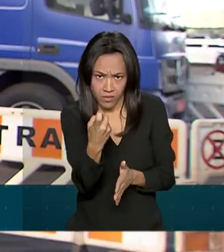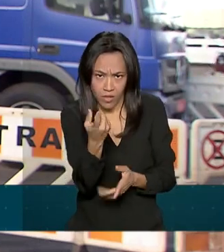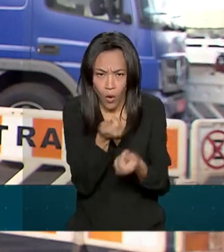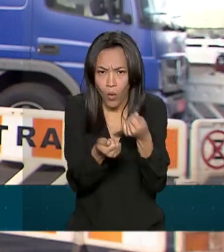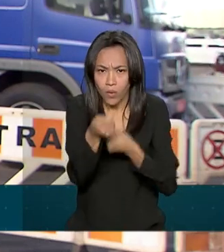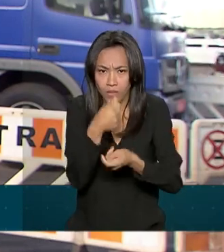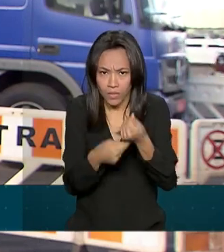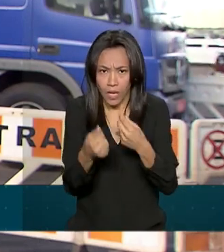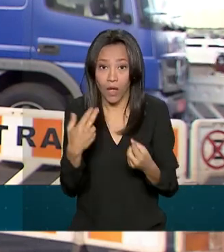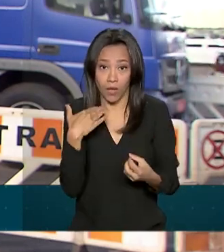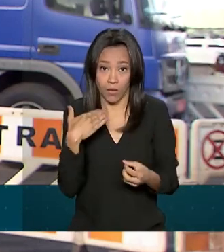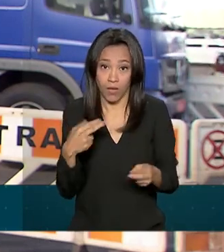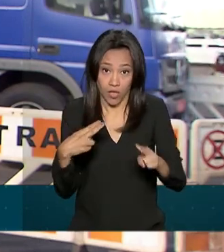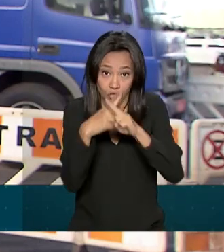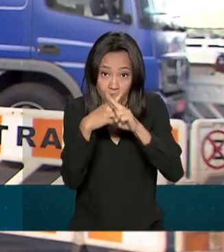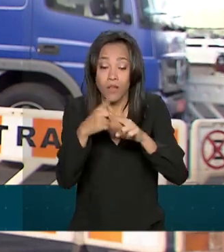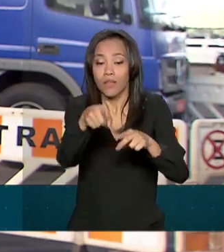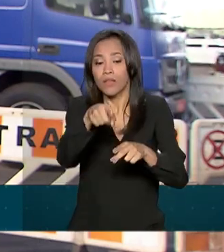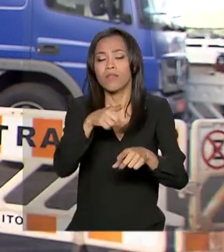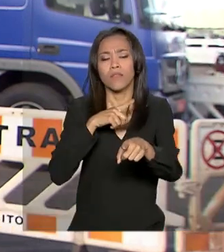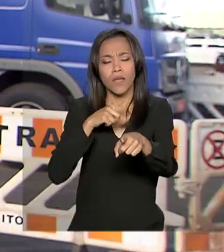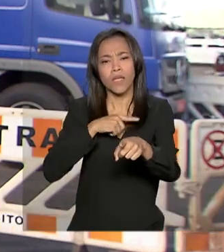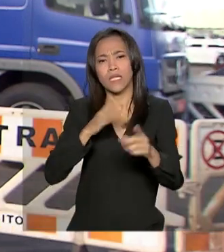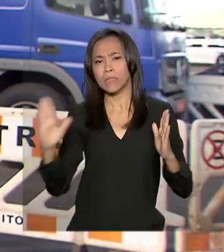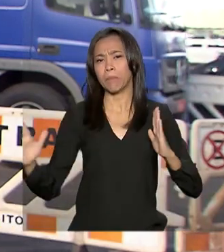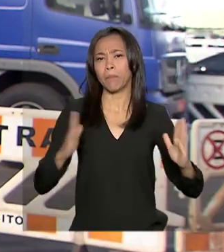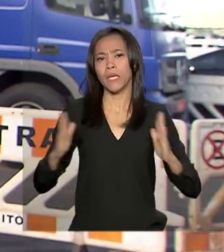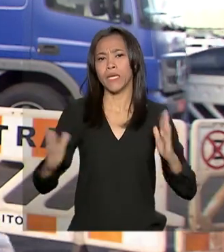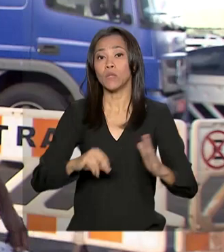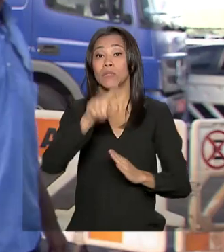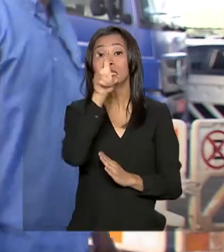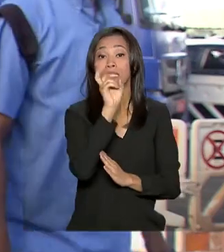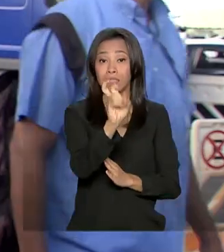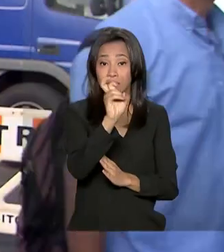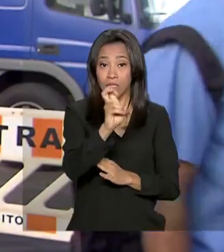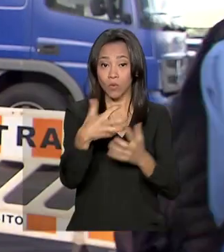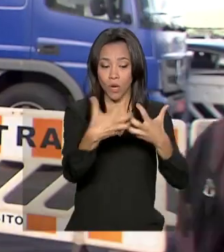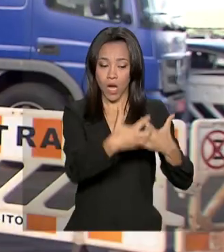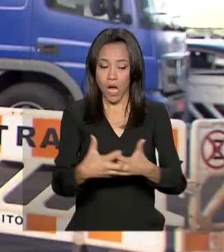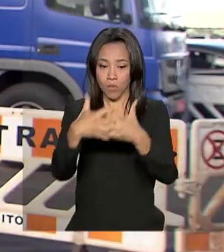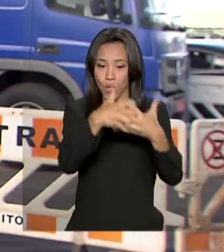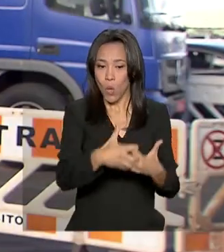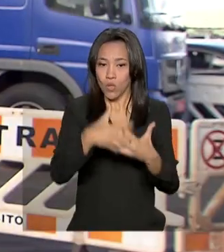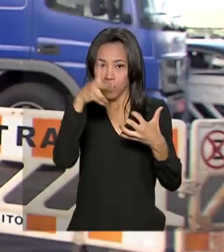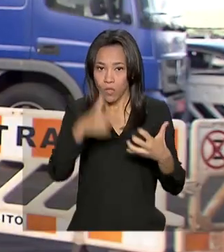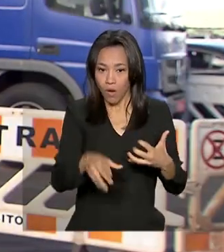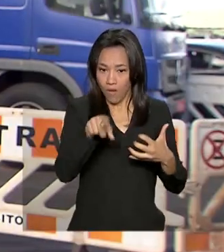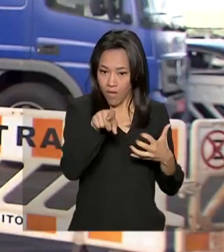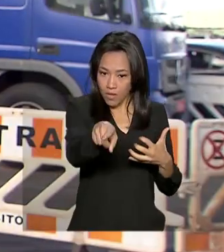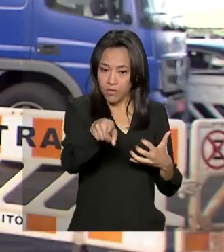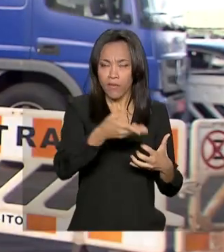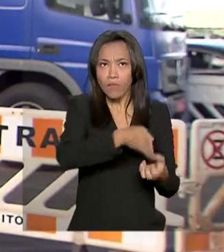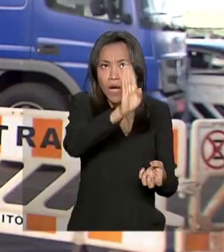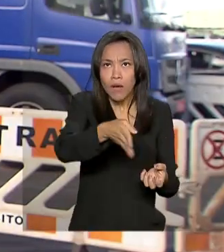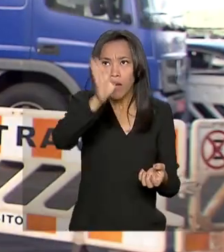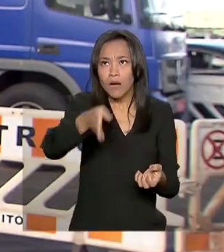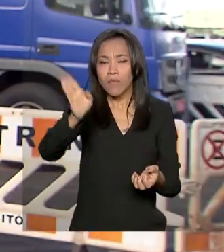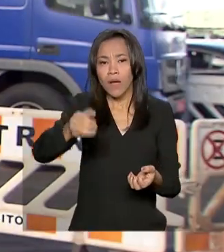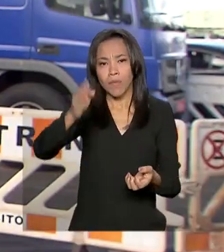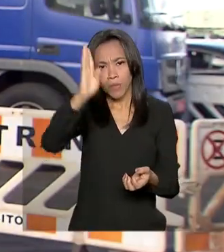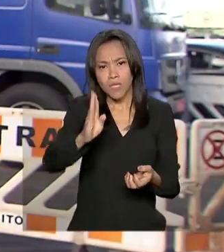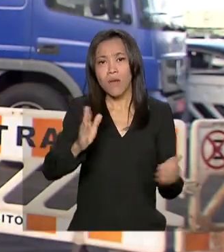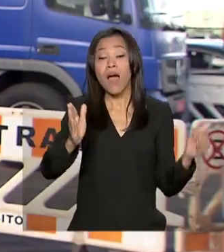caixa econômica disponibiliza durante a campanha cinco caminhões como este que estarão rodando o brasil até o dia